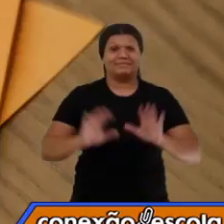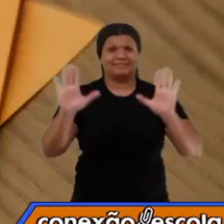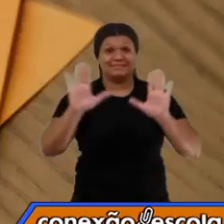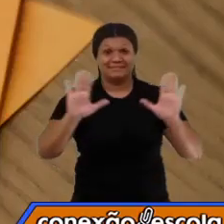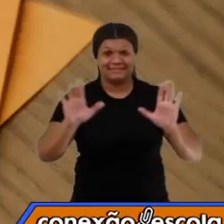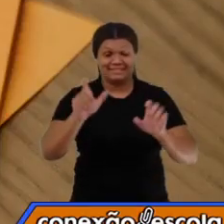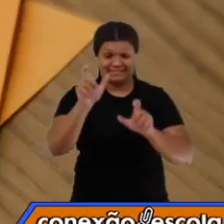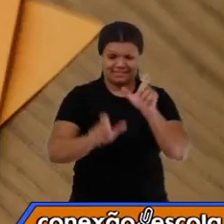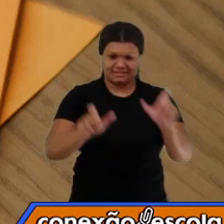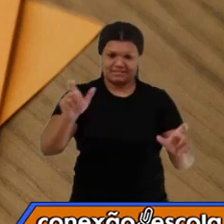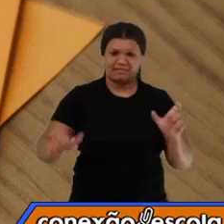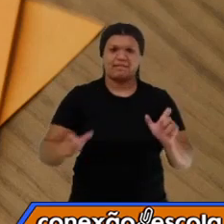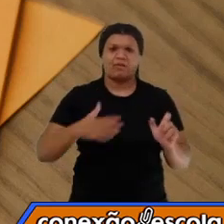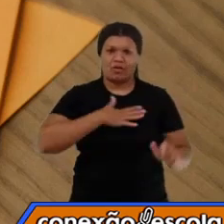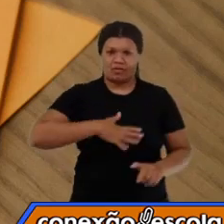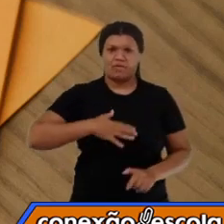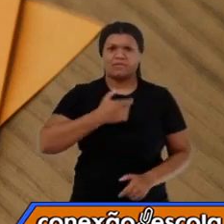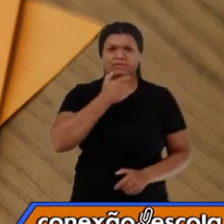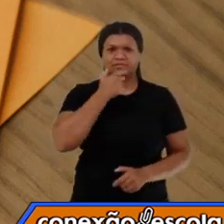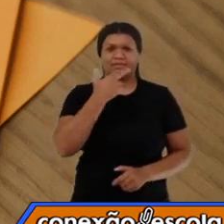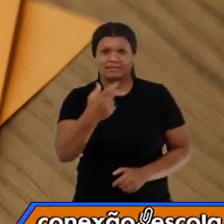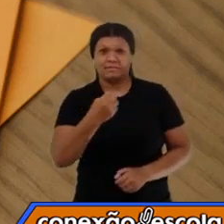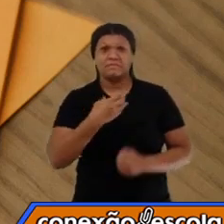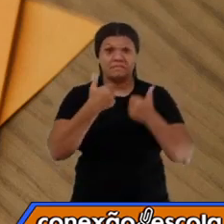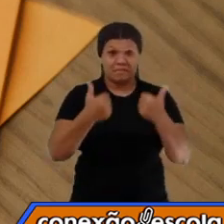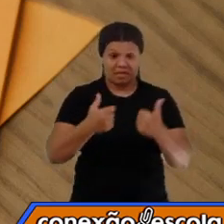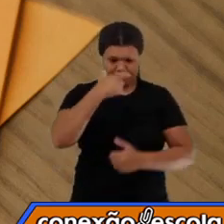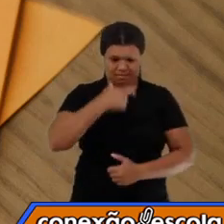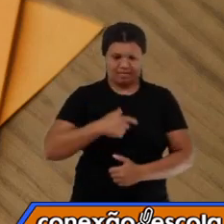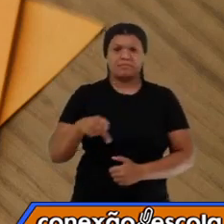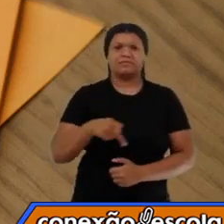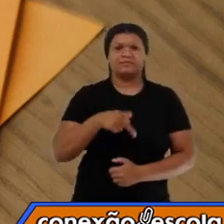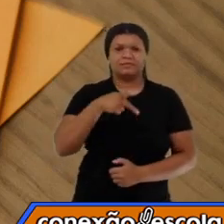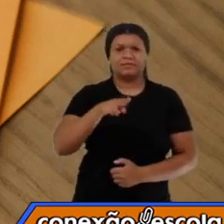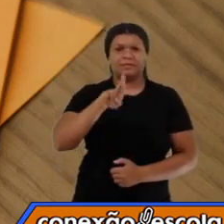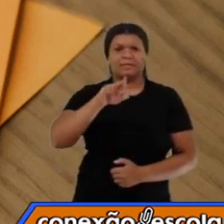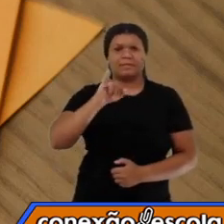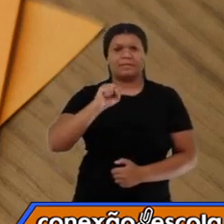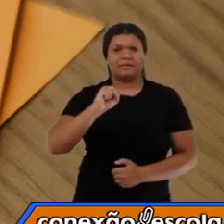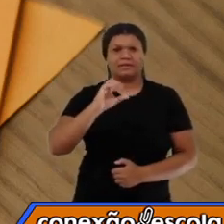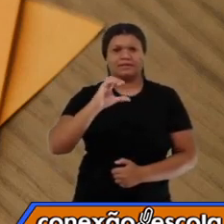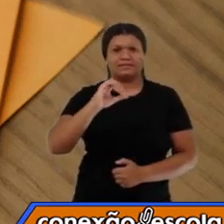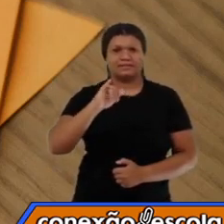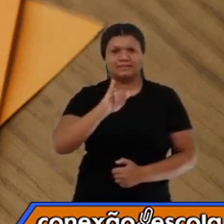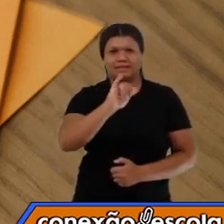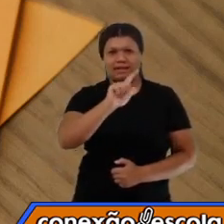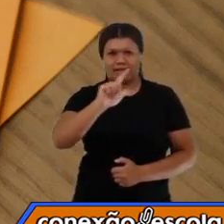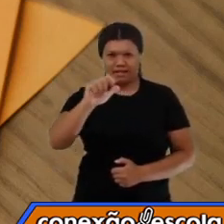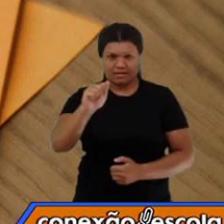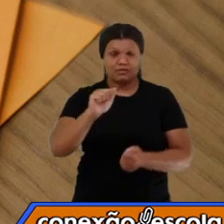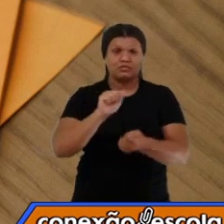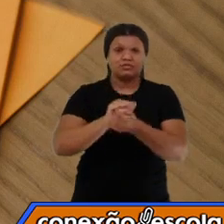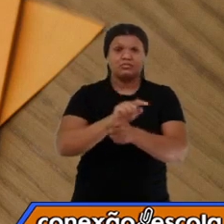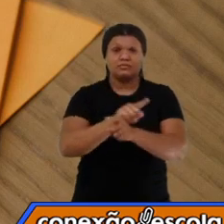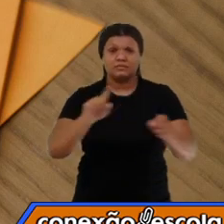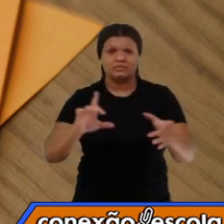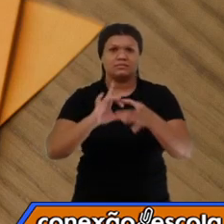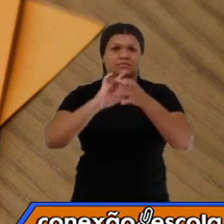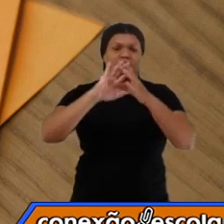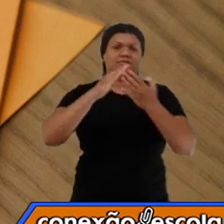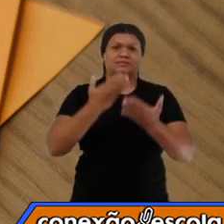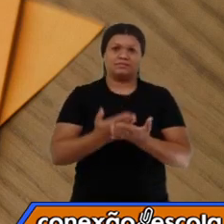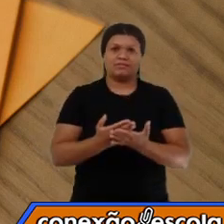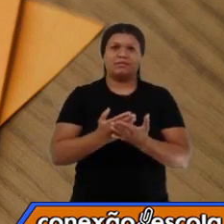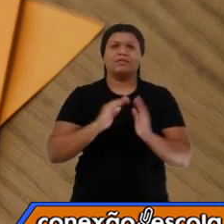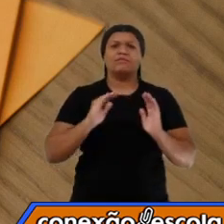Fala, galerinha do inglês, tudo beleza? Sou eu mesma, a Teacher Priscila. Estamos juntos aqui hoje no Conexão Escola